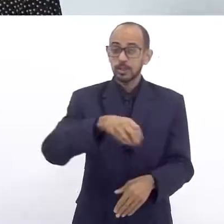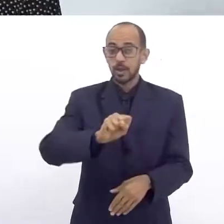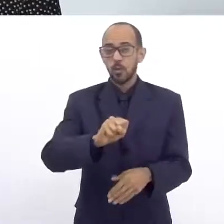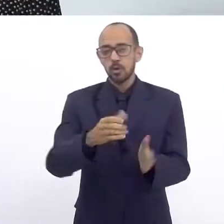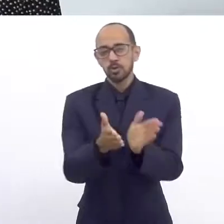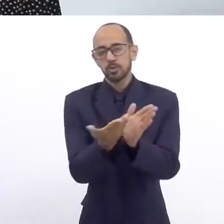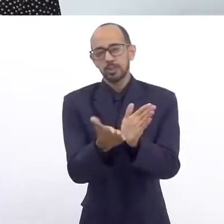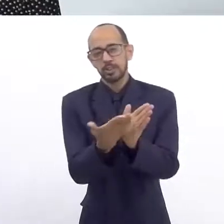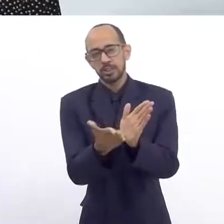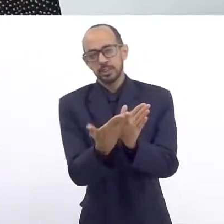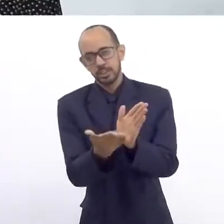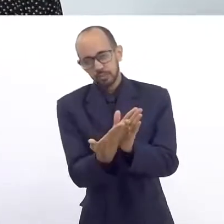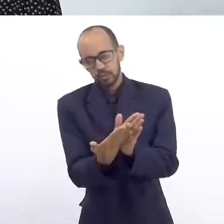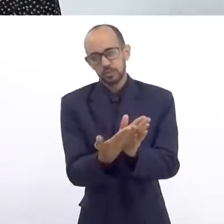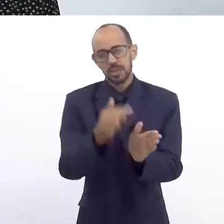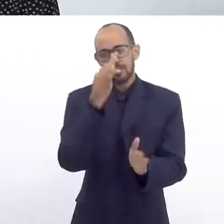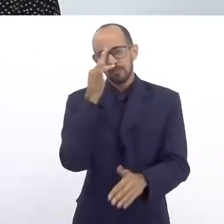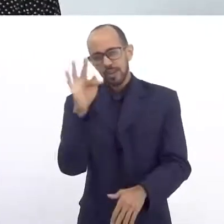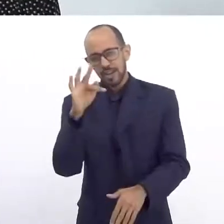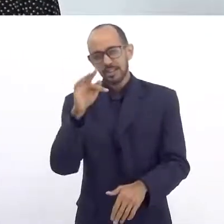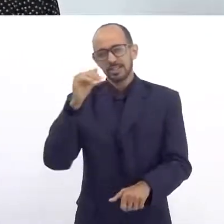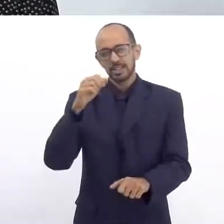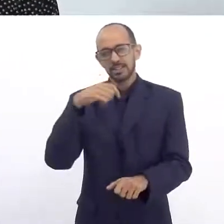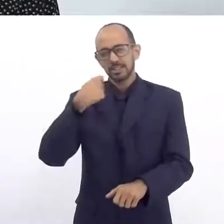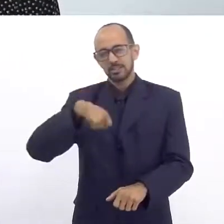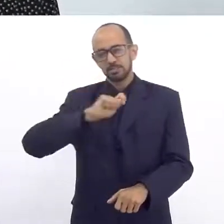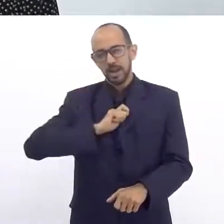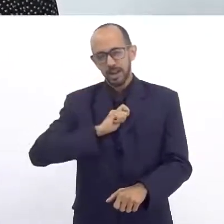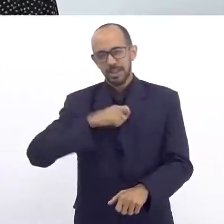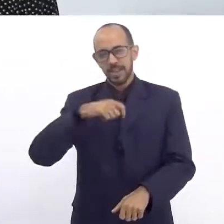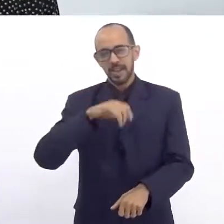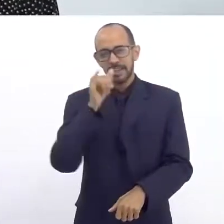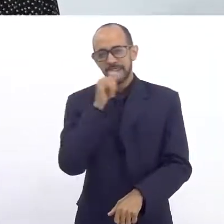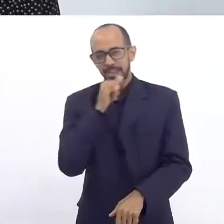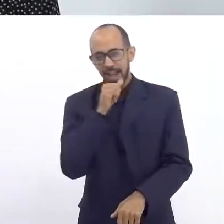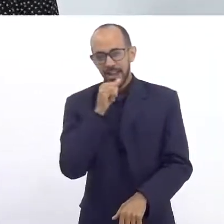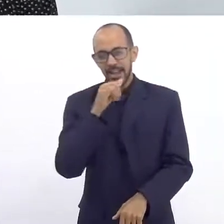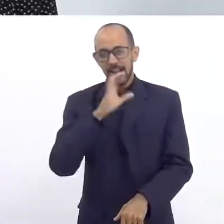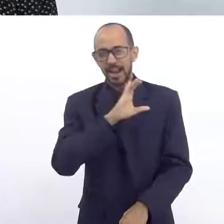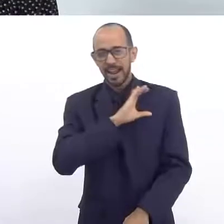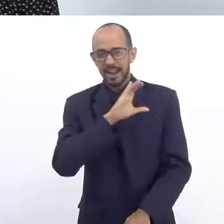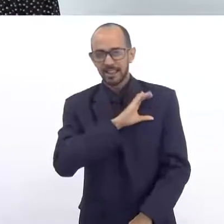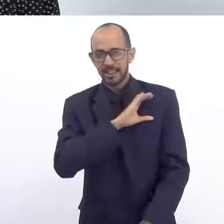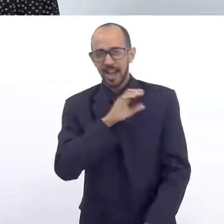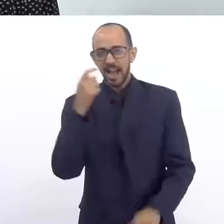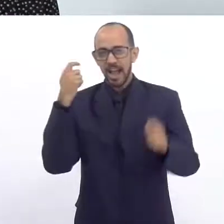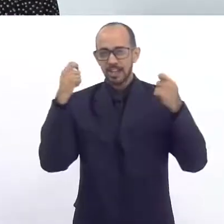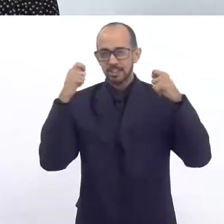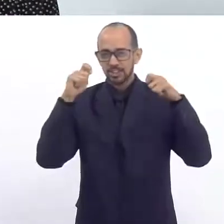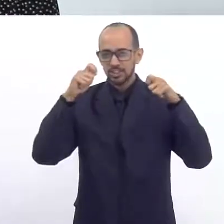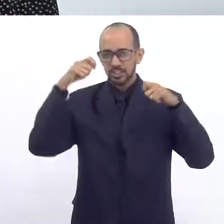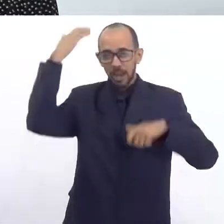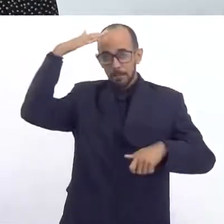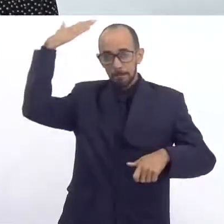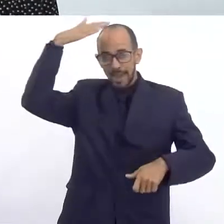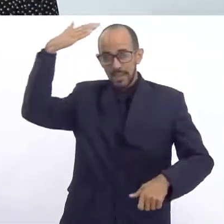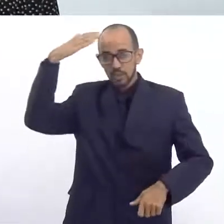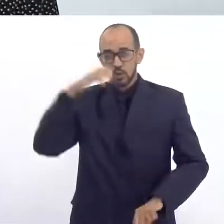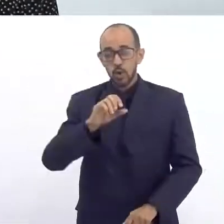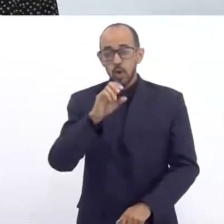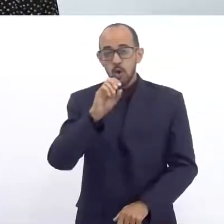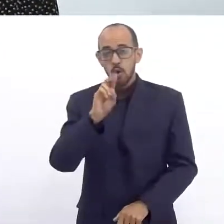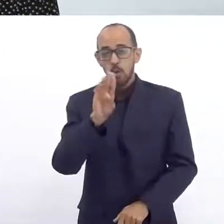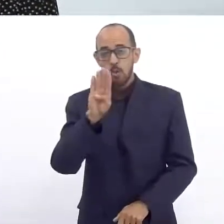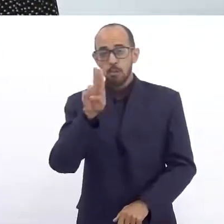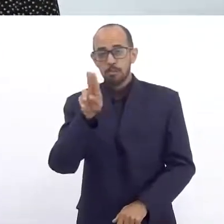no Brasil e no exterior, como na França, Espanha, Itália, Canadá, Argentina, México,